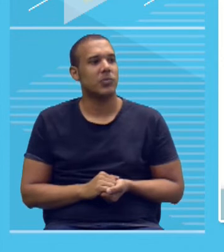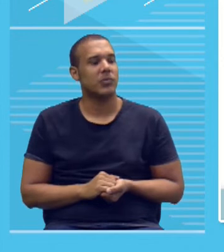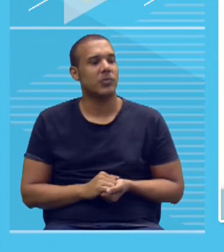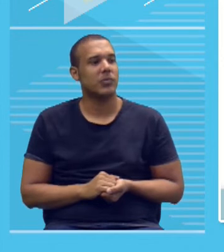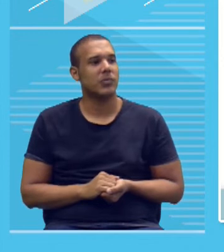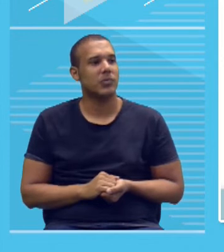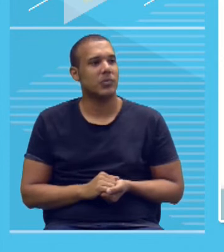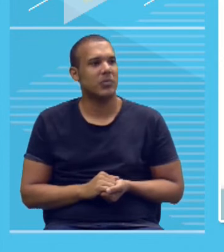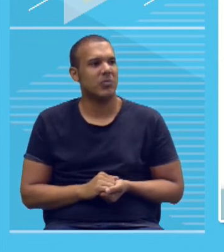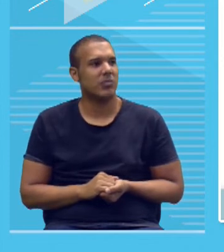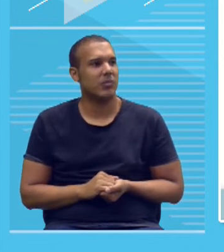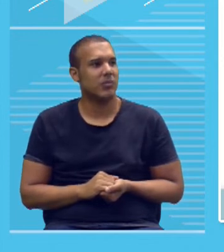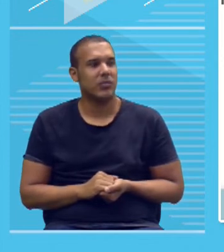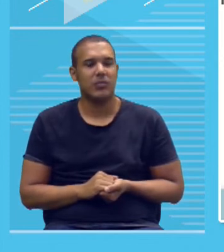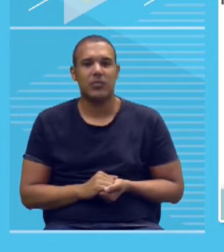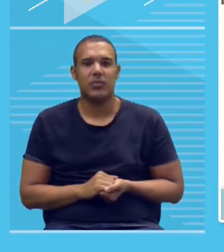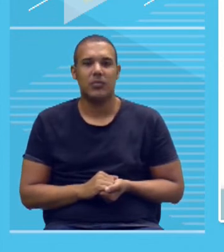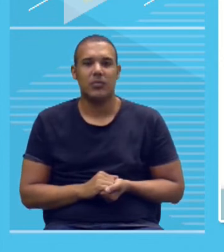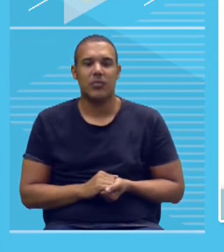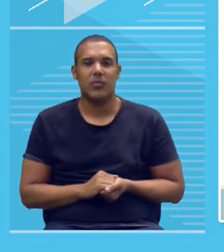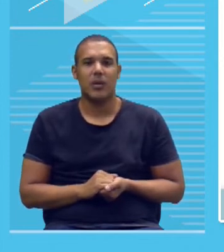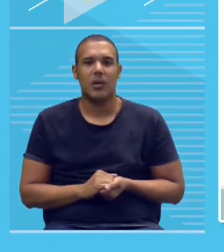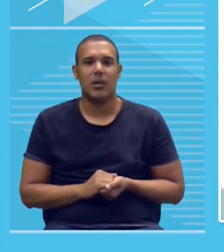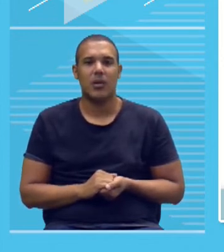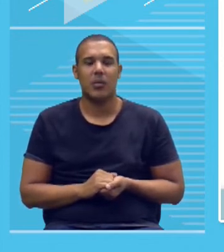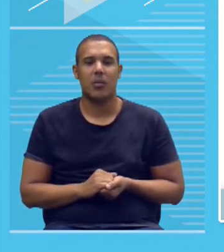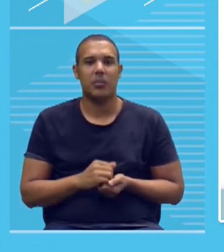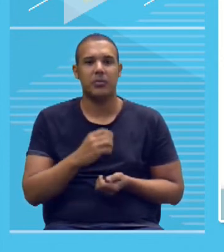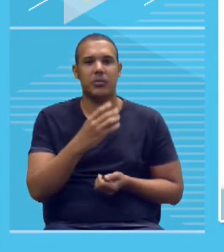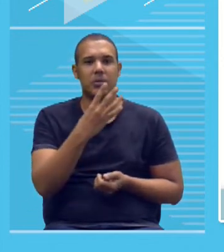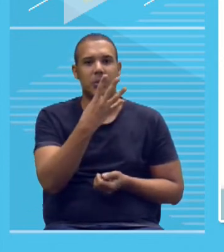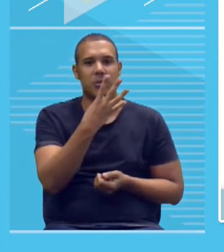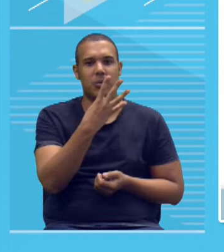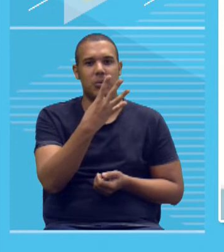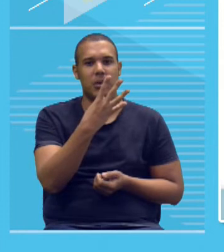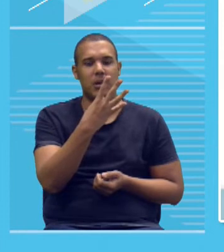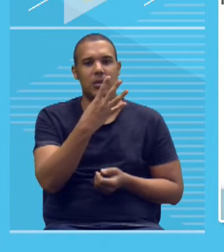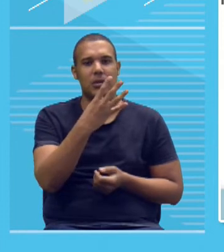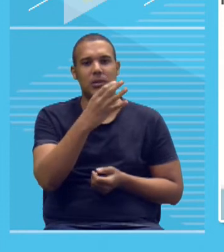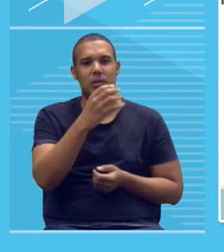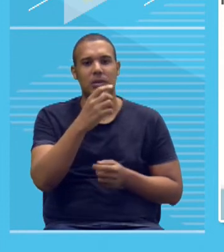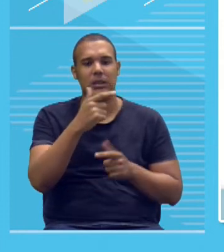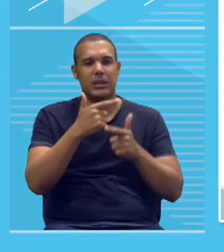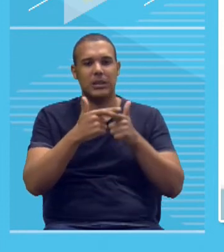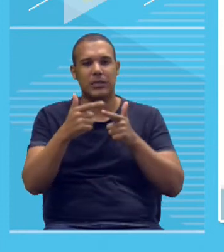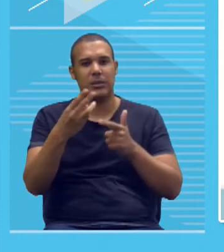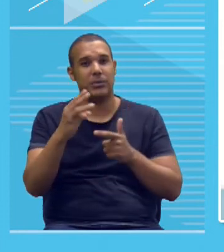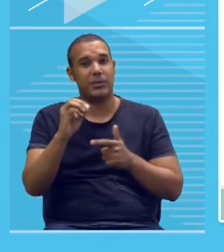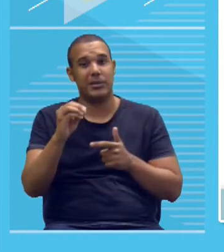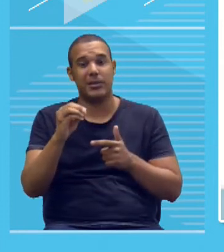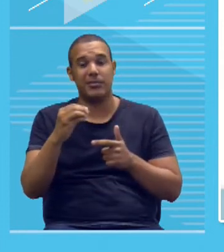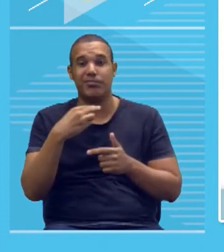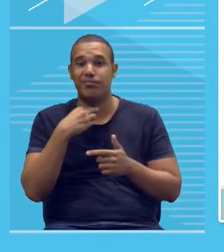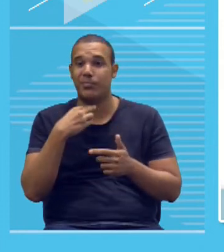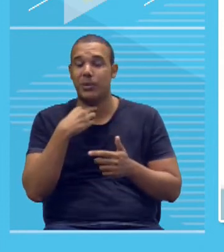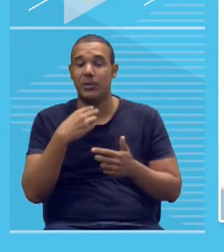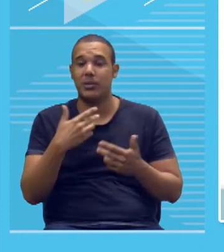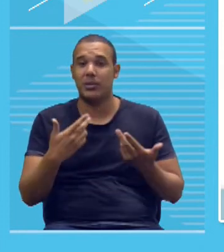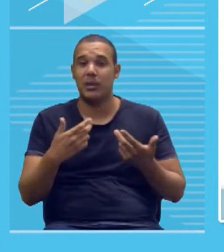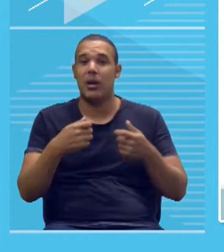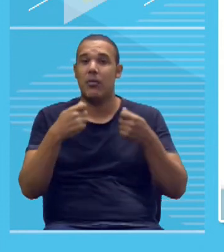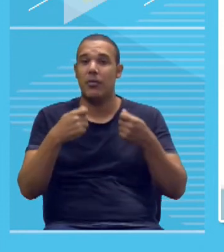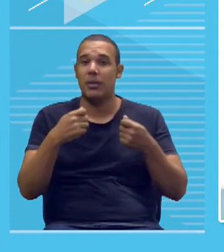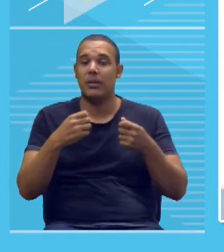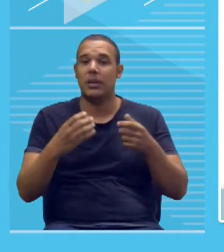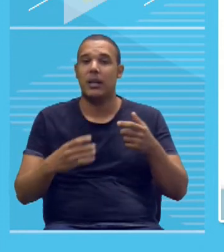só quatro aqui não dá para o senhor dividir pelo 30 né isso ao quer que eu vou ter que fazer eu vou ter que